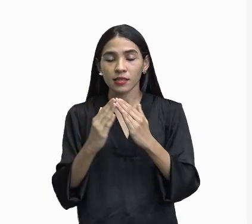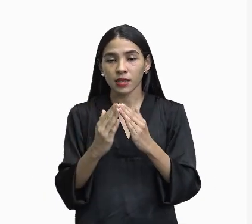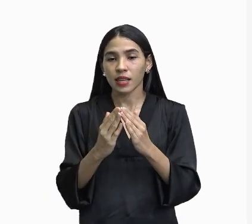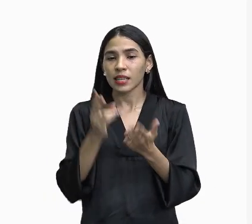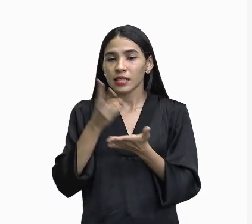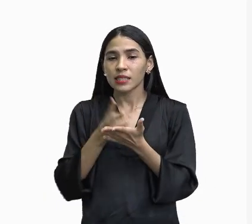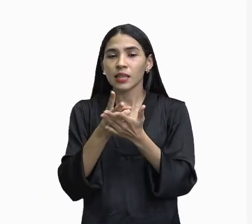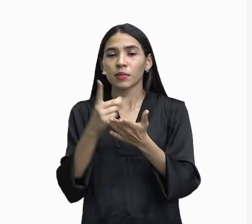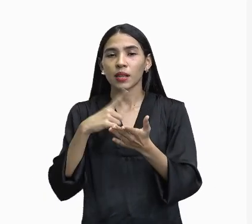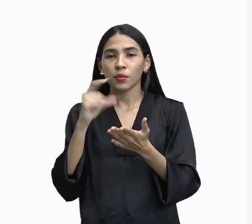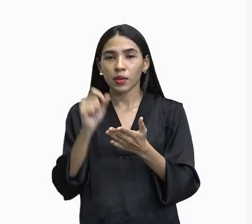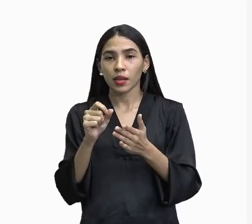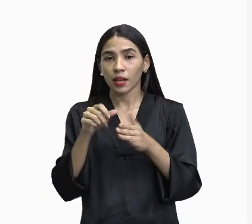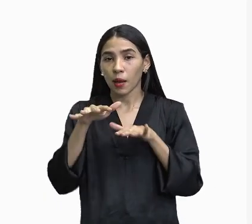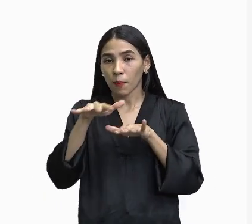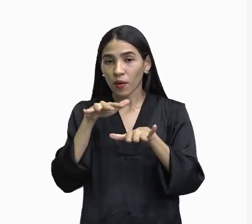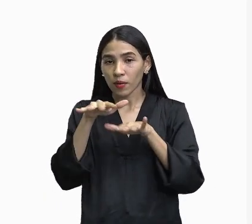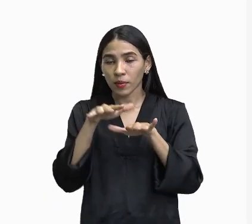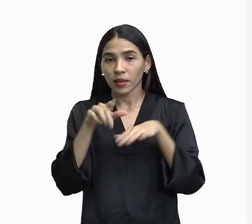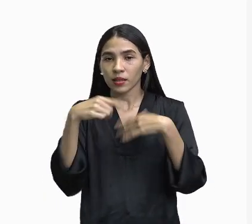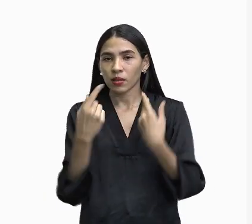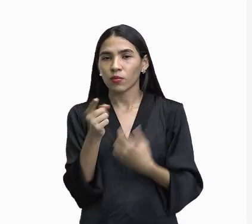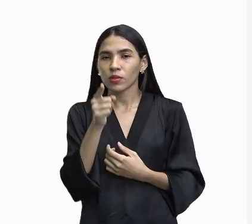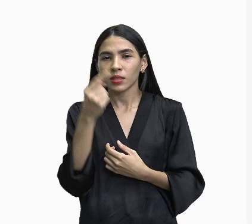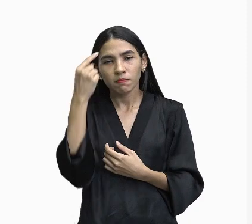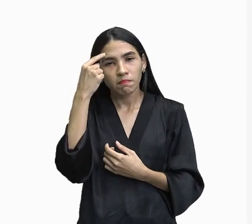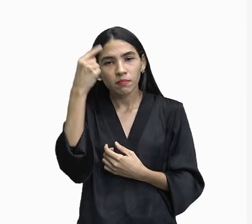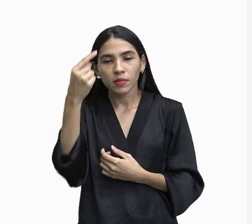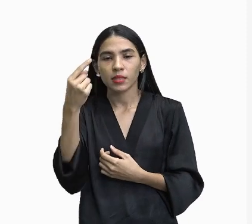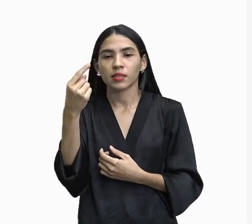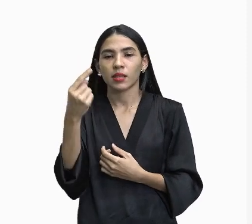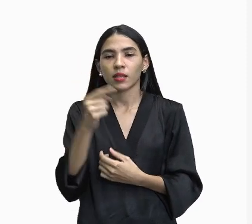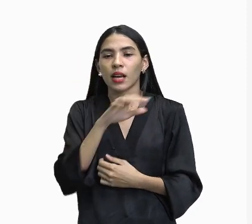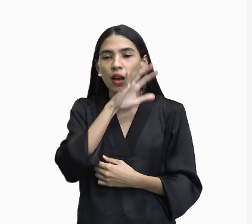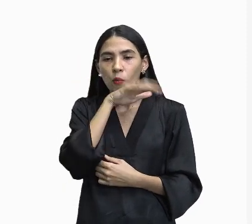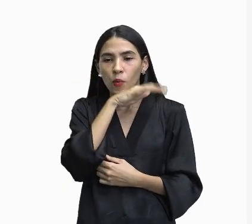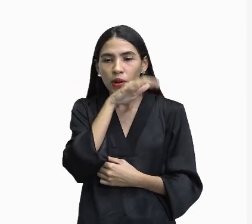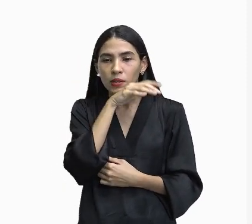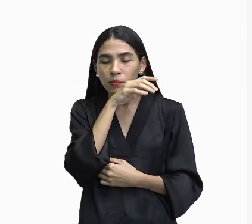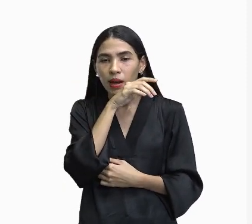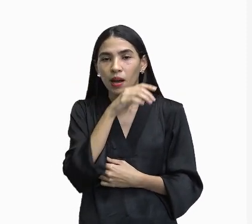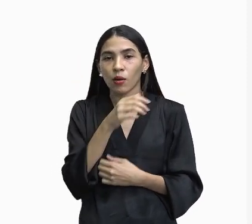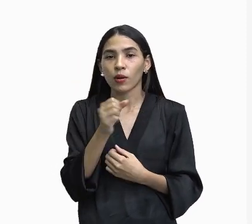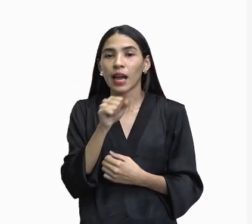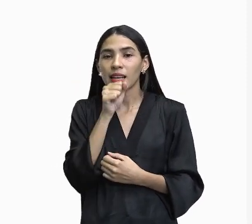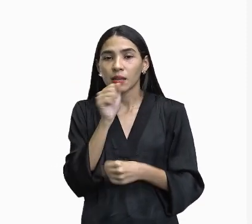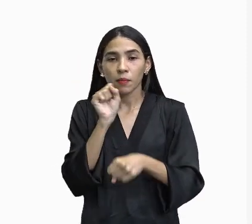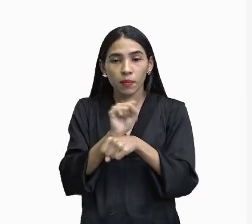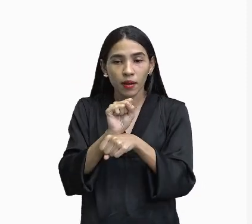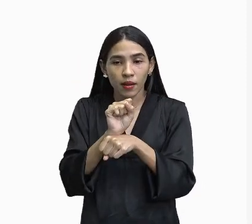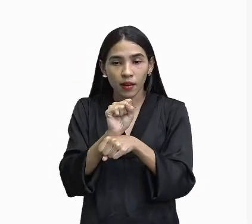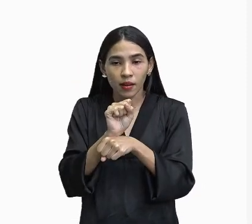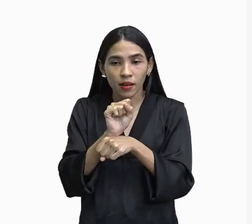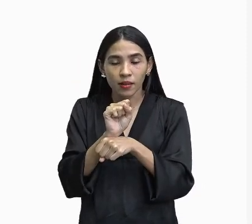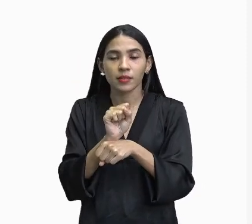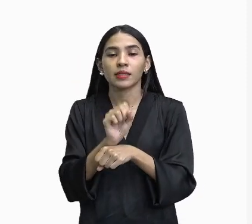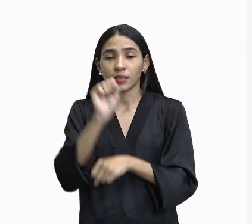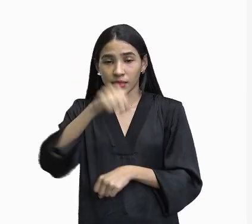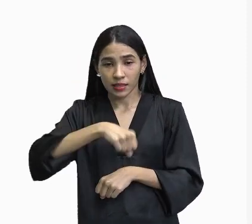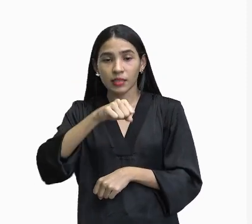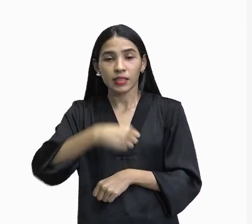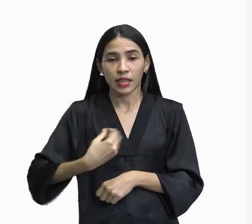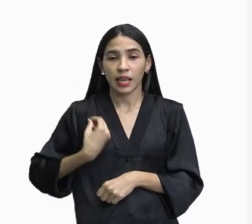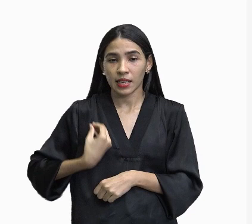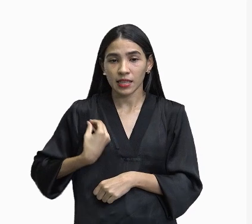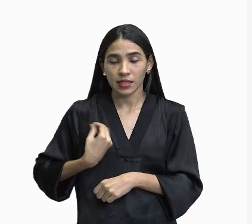movimento. Então, você consegue imaginar um animal que passa a sua vida todinha céssio? Sim, temos aí o